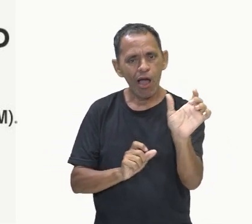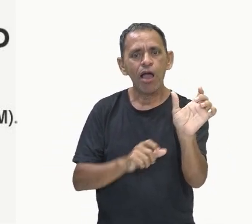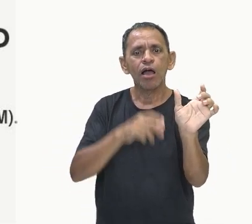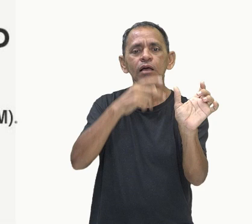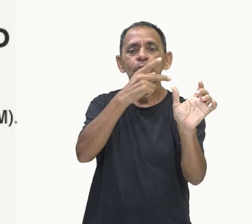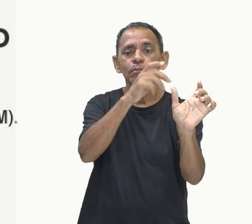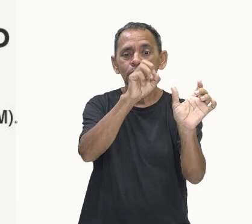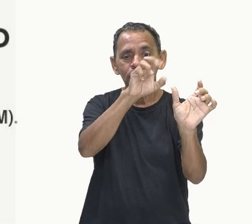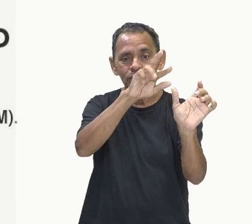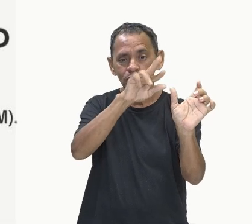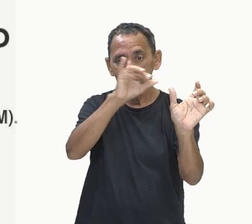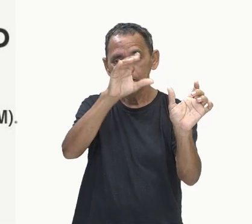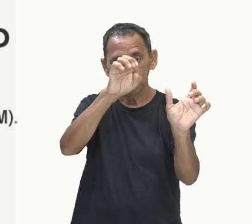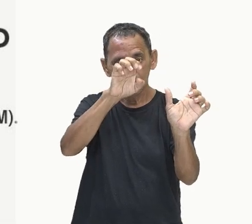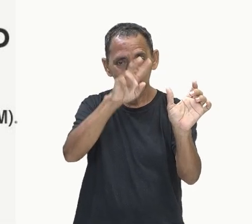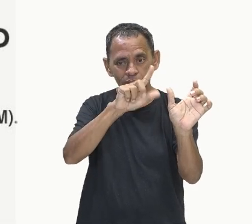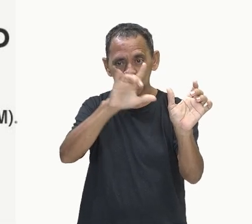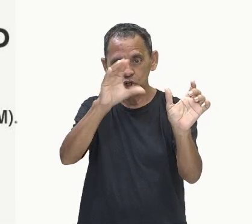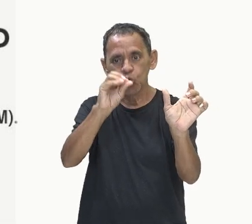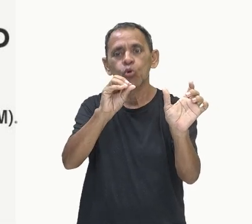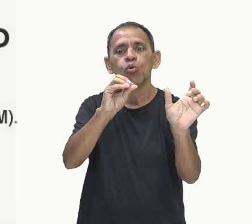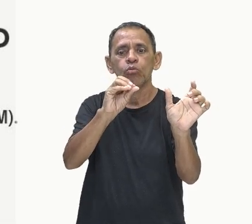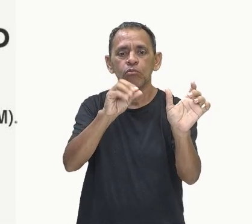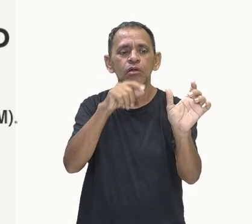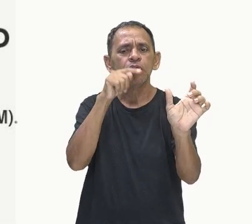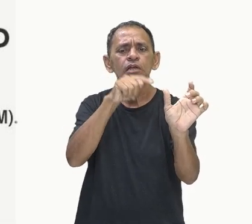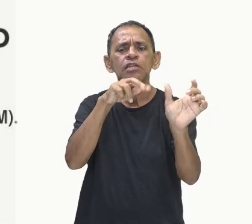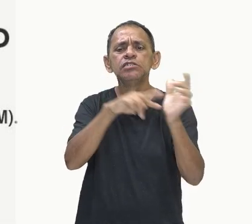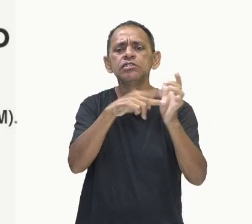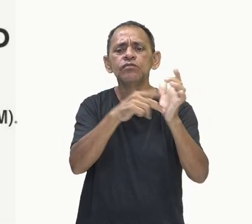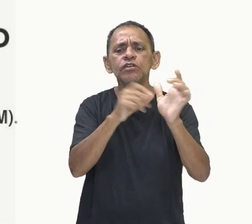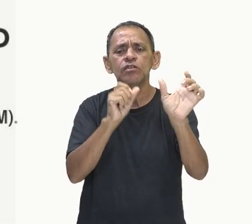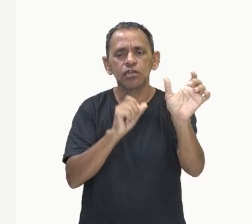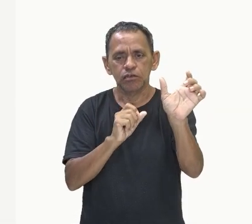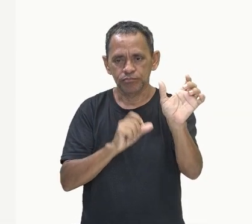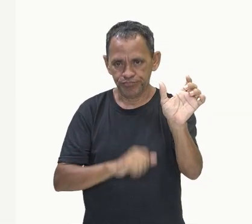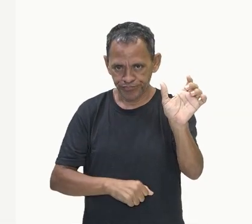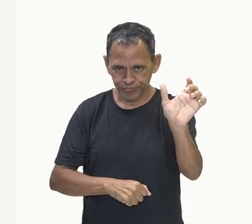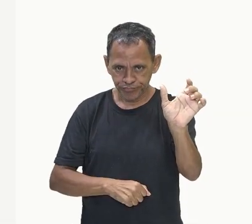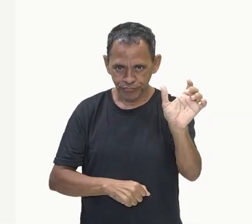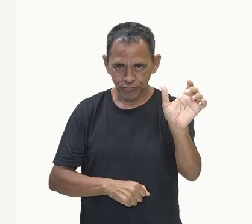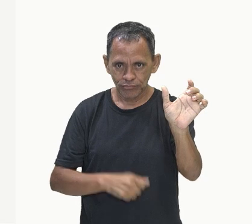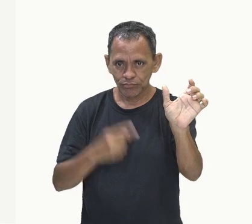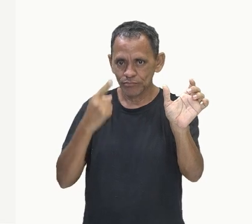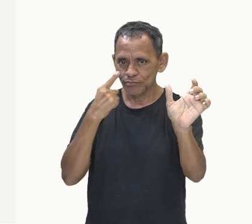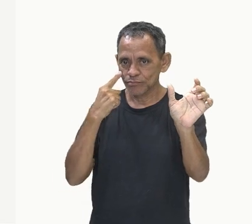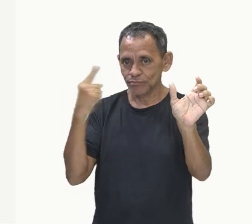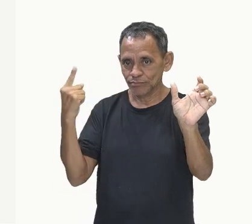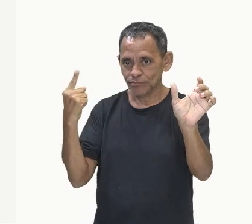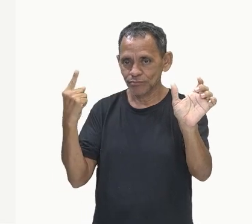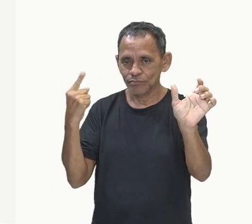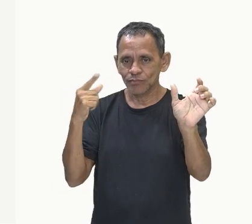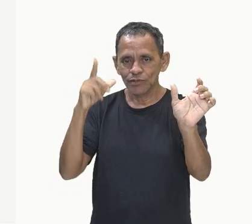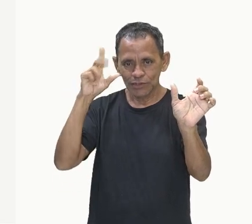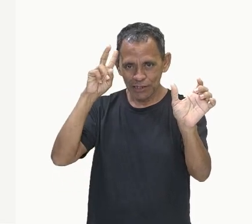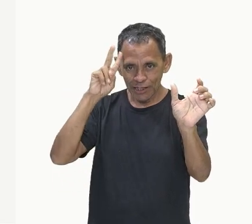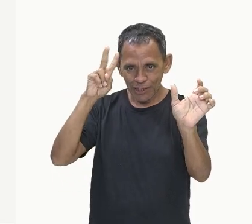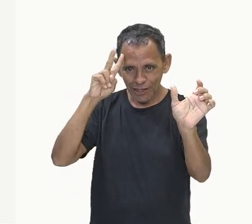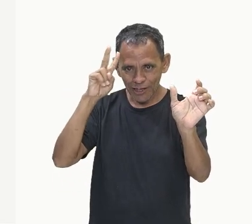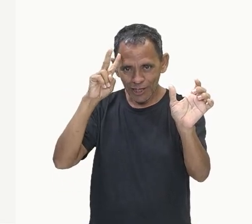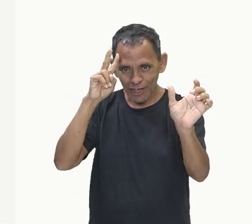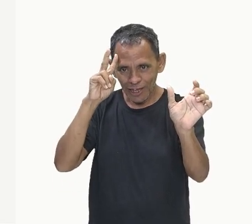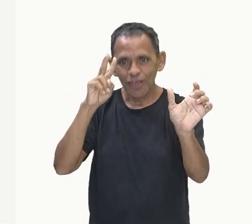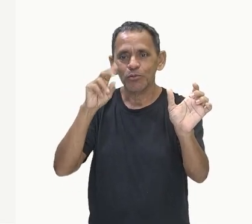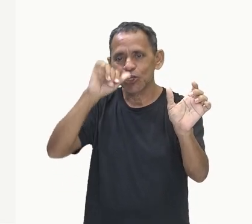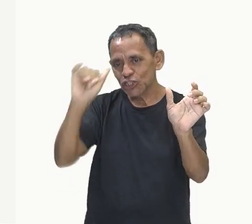da questão antes da gente começar a solução dela, pessoal. Vamos explicar isso aqui na nossa imagem anterior, aqui da primeira lei